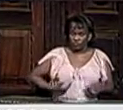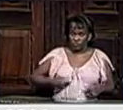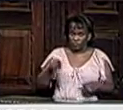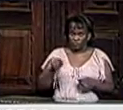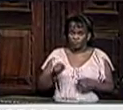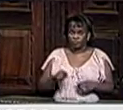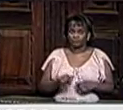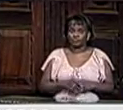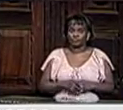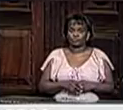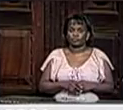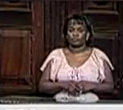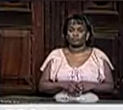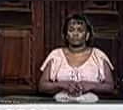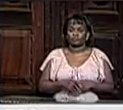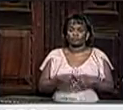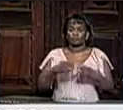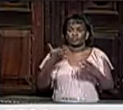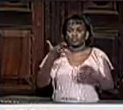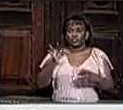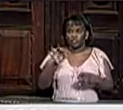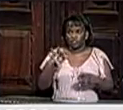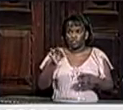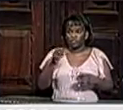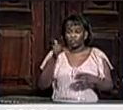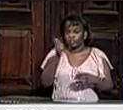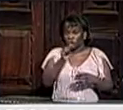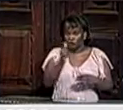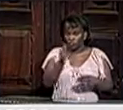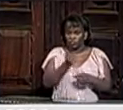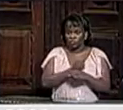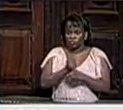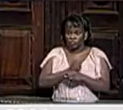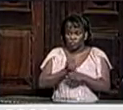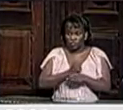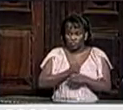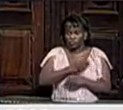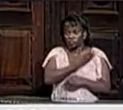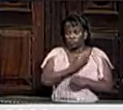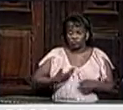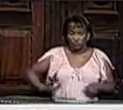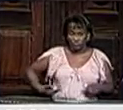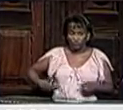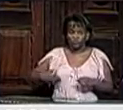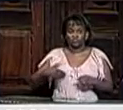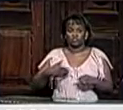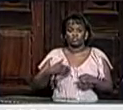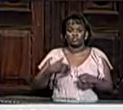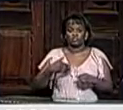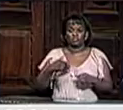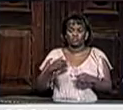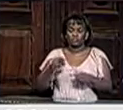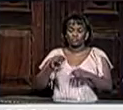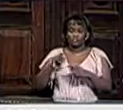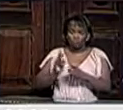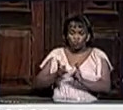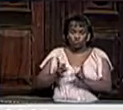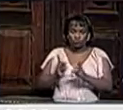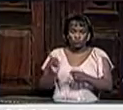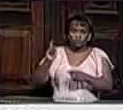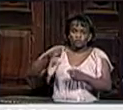governo e no 11º ano de governos